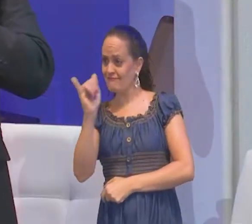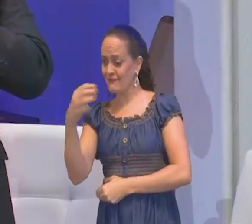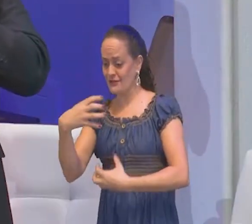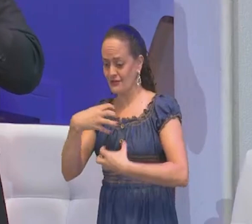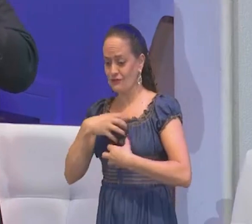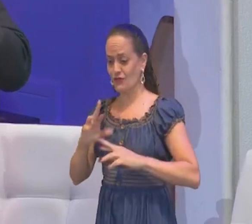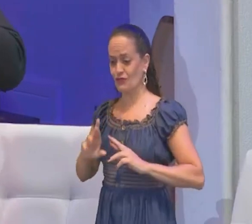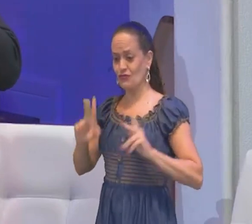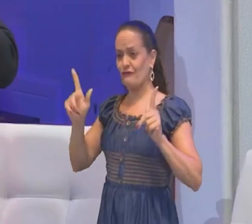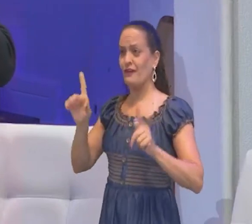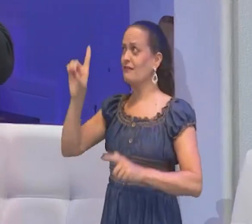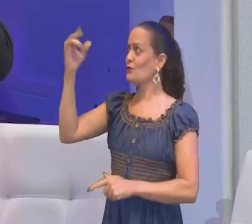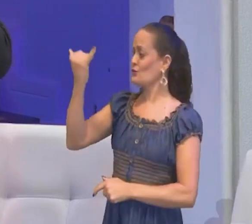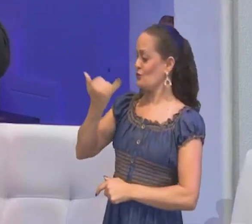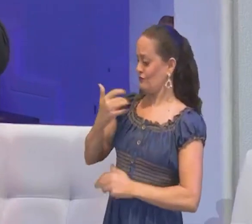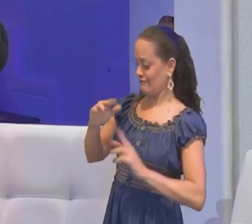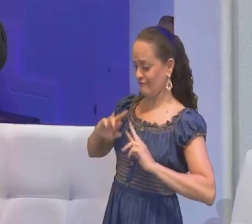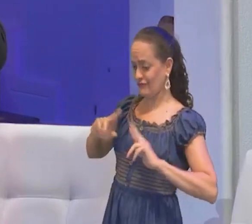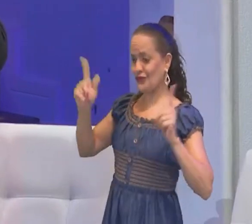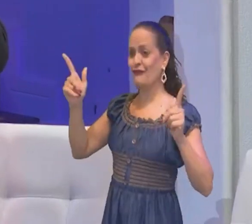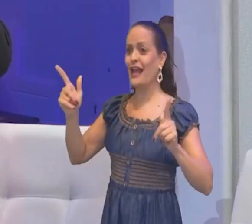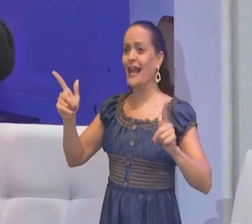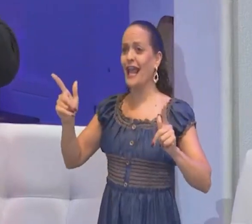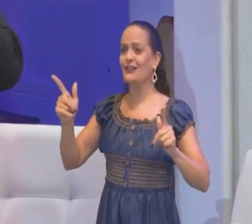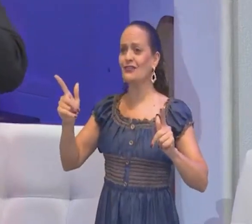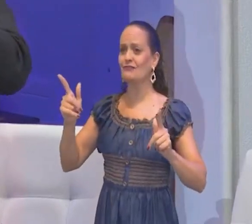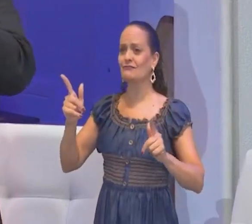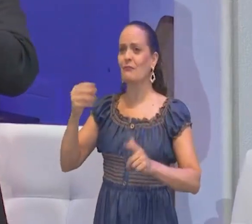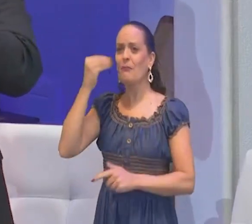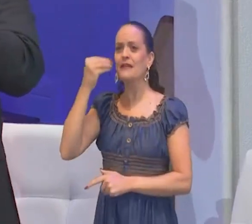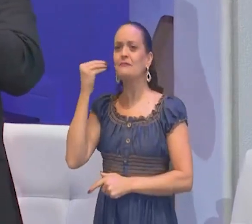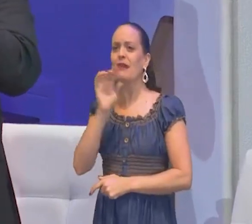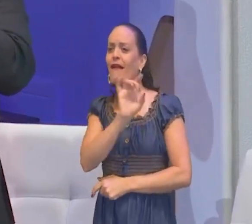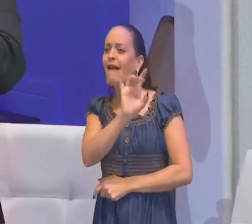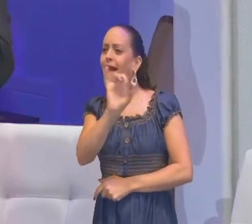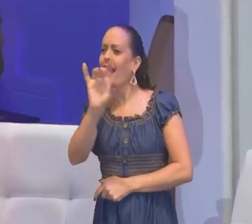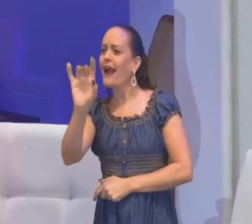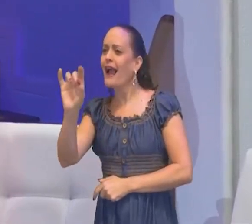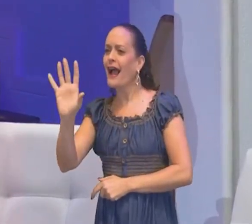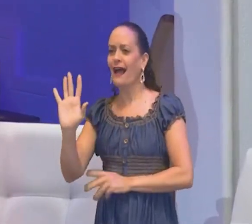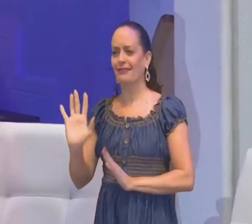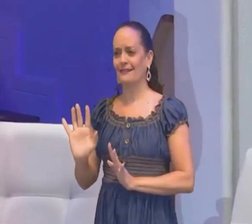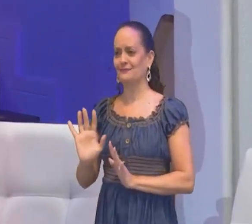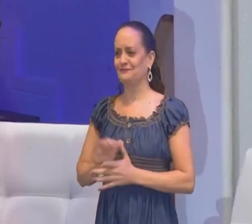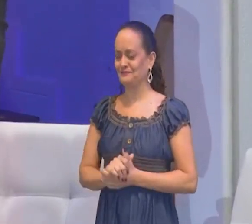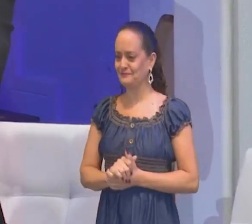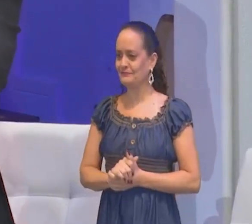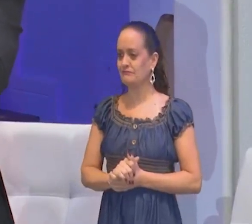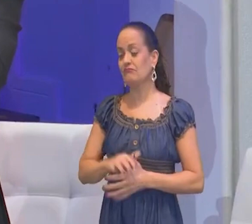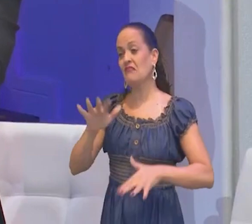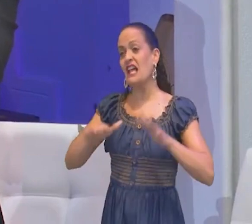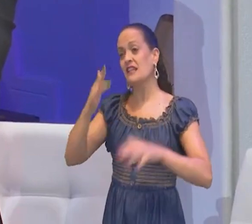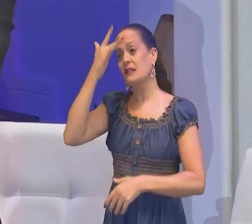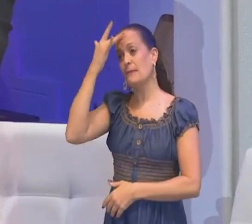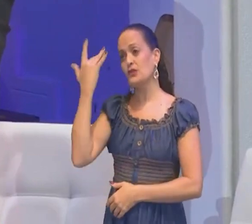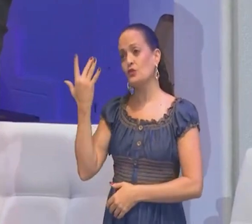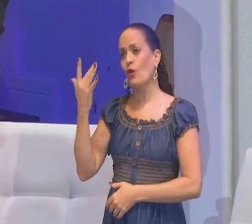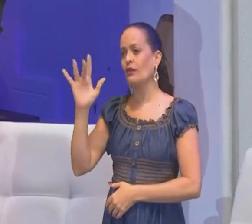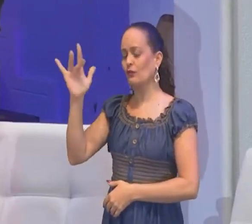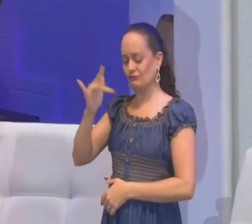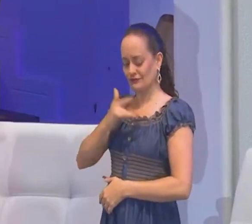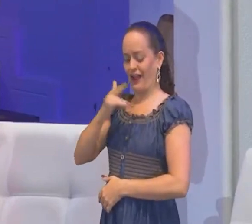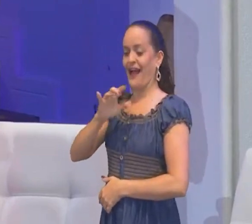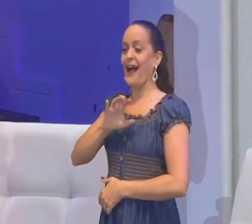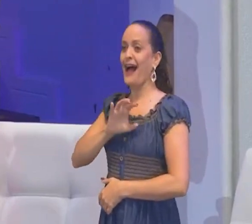Deus fala conosco de uma maneira personalizada. Uns vêm a Cristo pelo amor, outros vêm